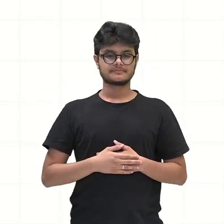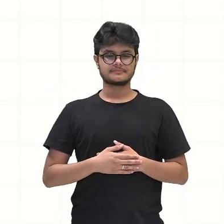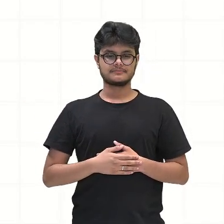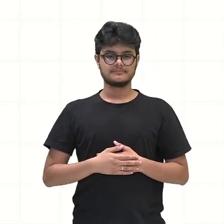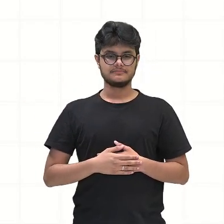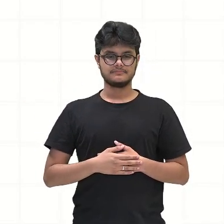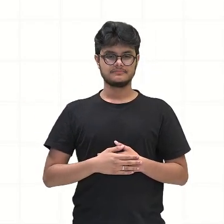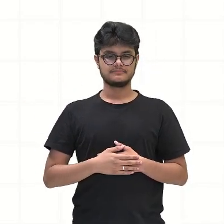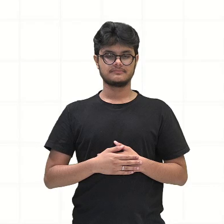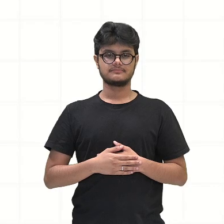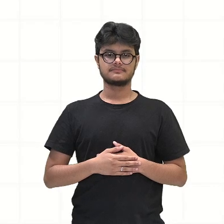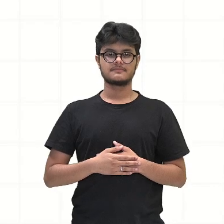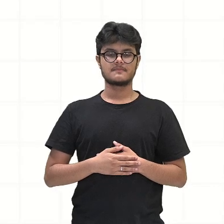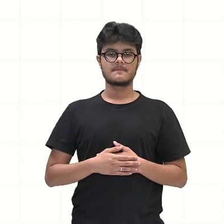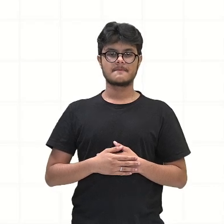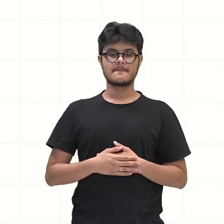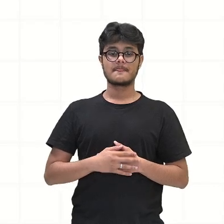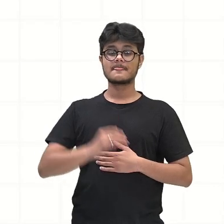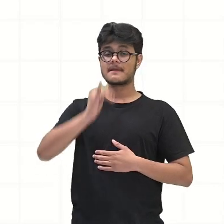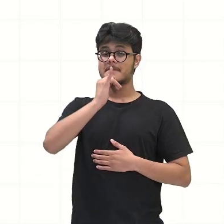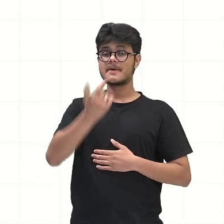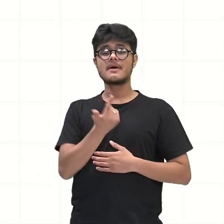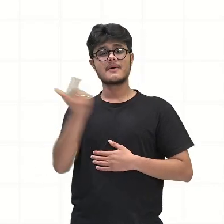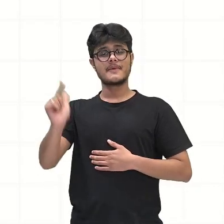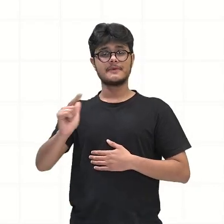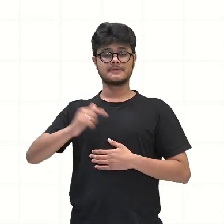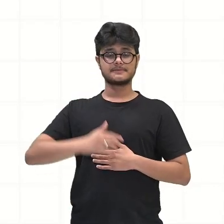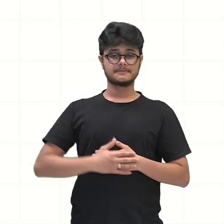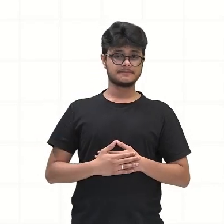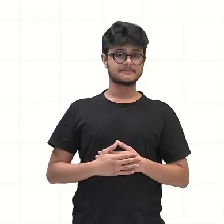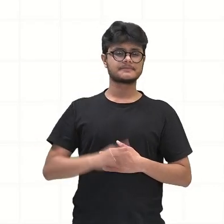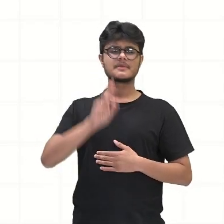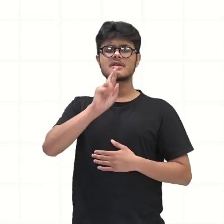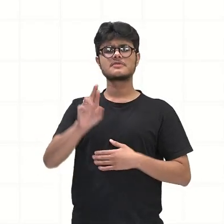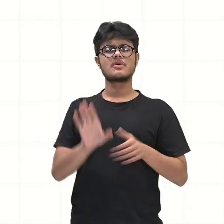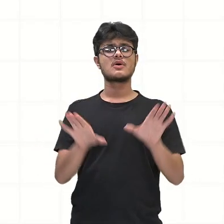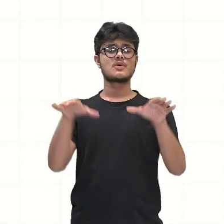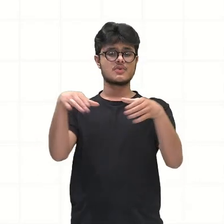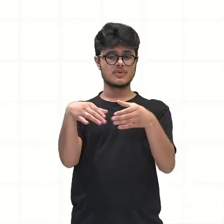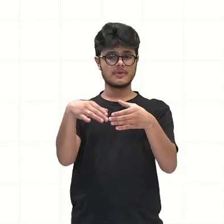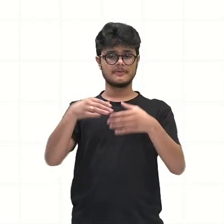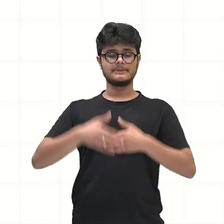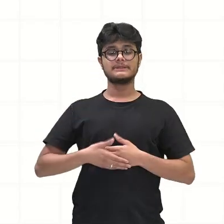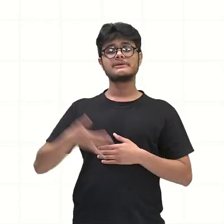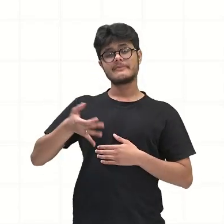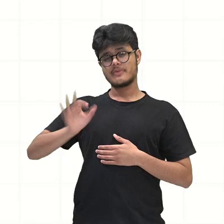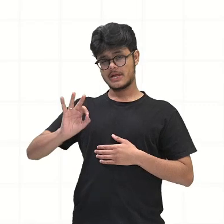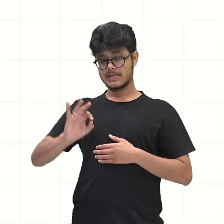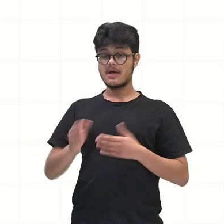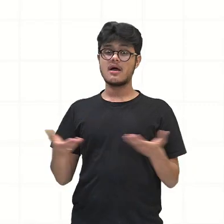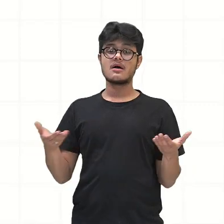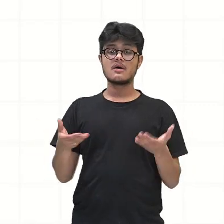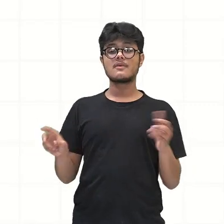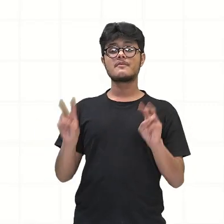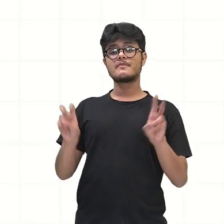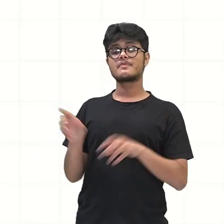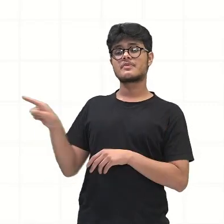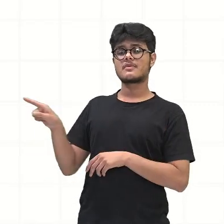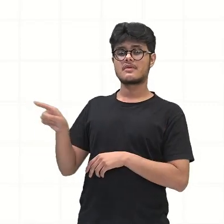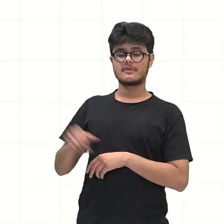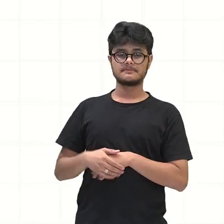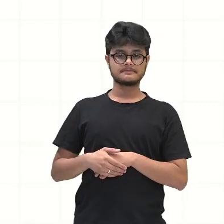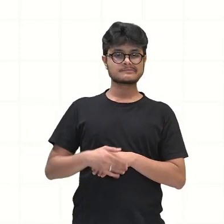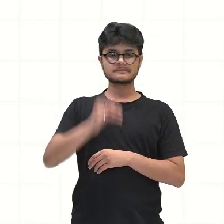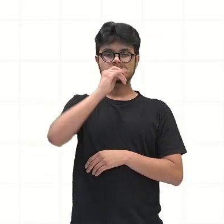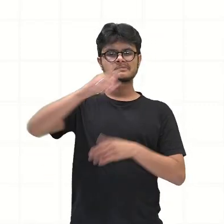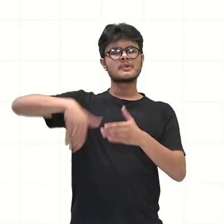Continuando, nós vamos ver exemplos de um espaço amostral. Eu mostrei aqui da moeda, né? Olha só. Num jogo